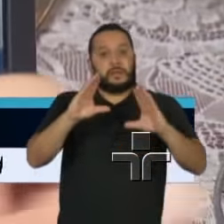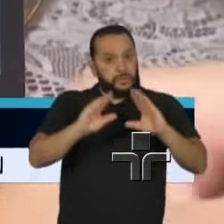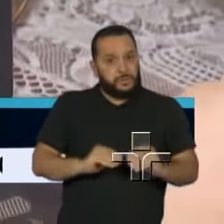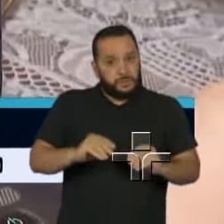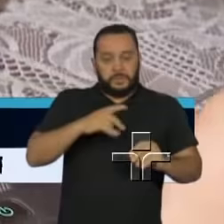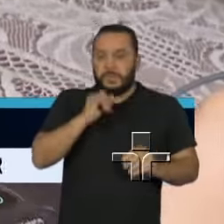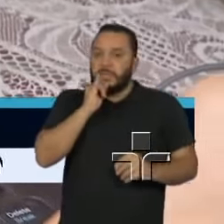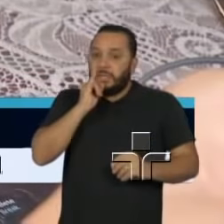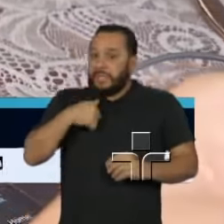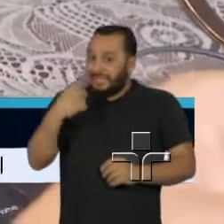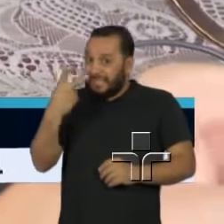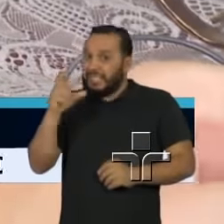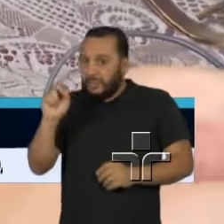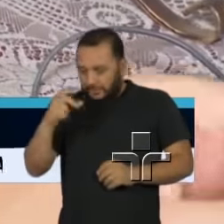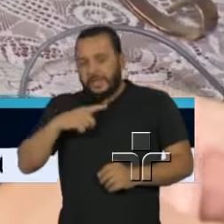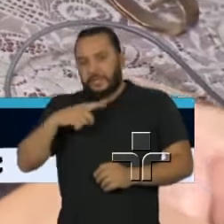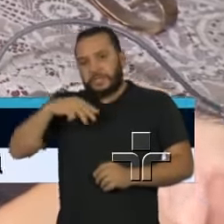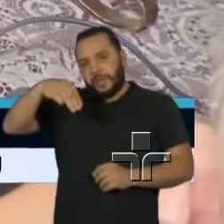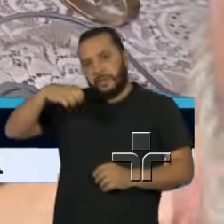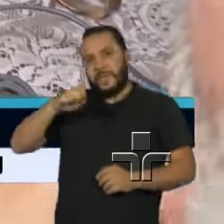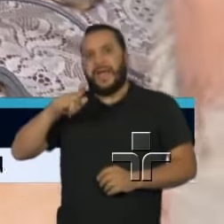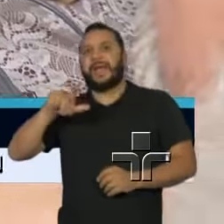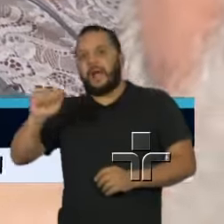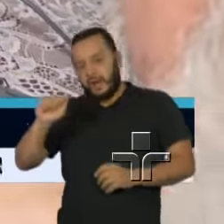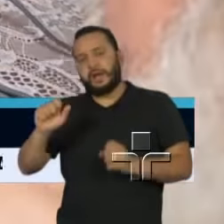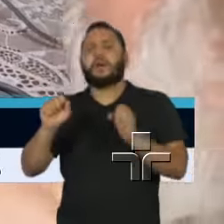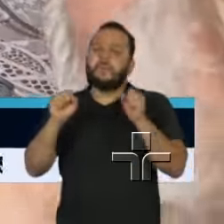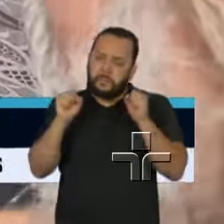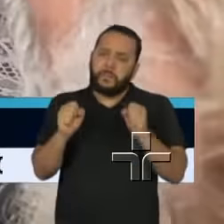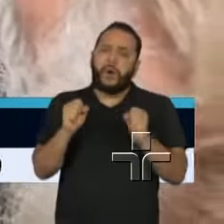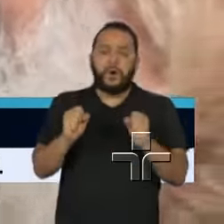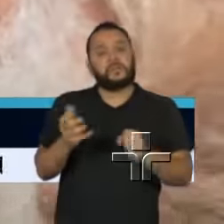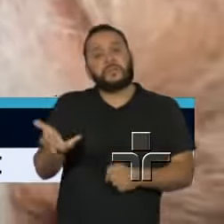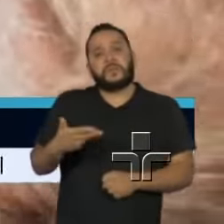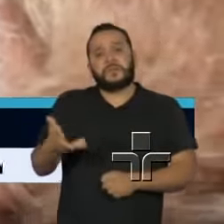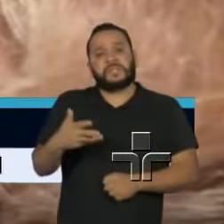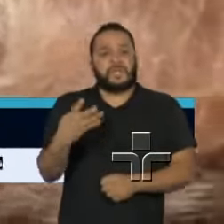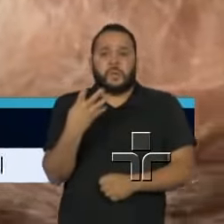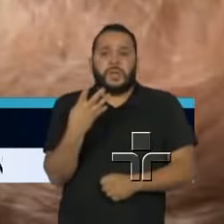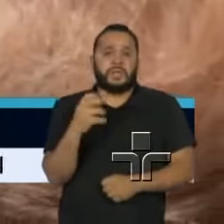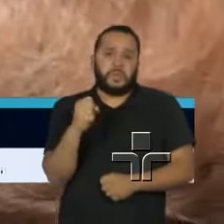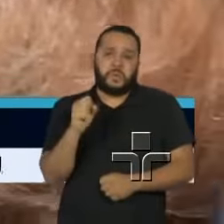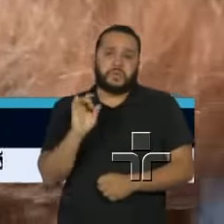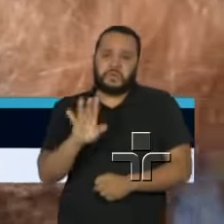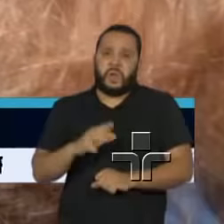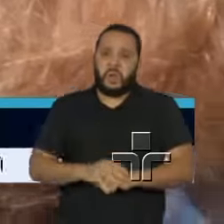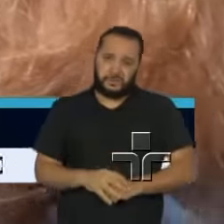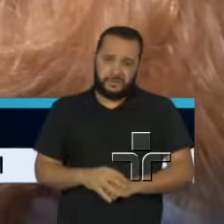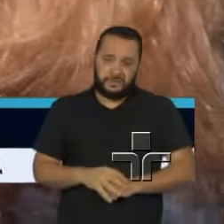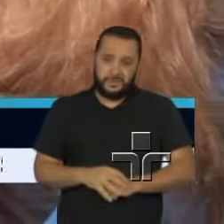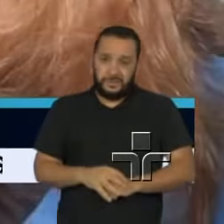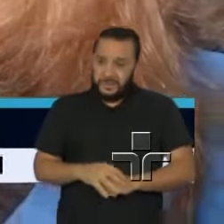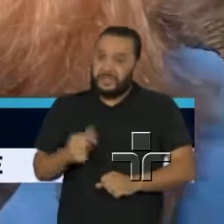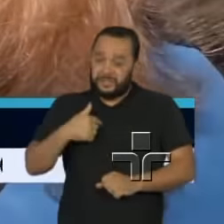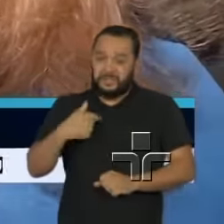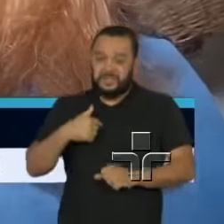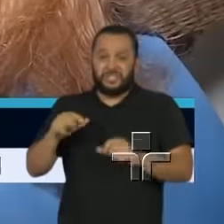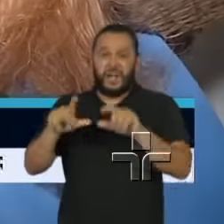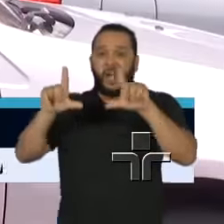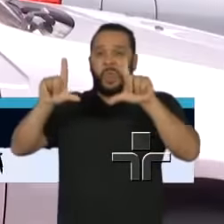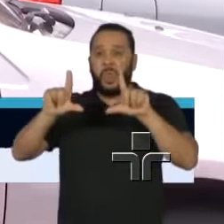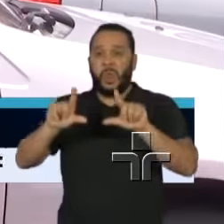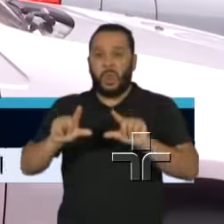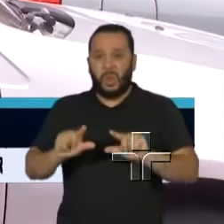é de 120 megabytes por segundo, neste período, a velocidade pode ser de até 48 megabytes, valor bem abaixo do